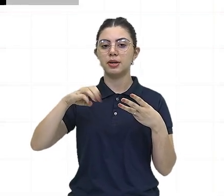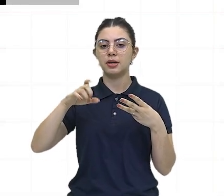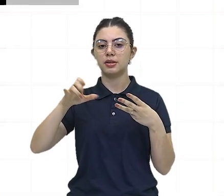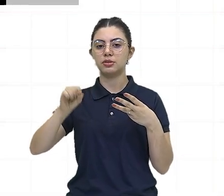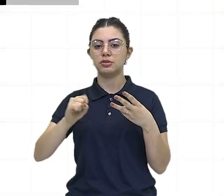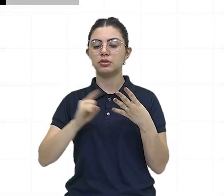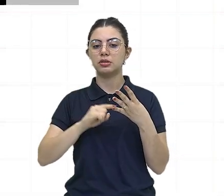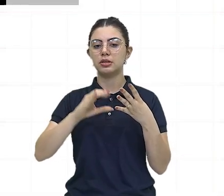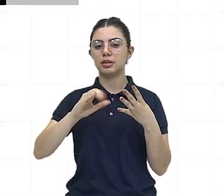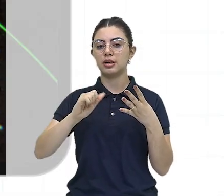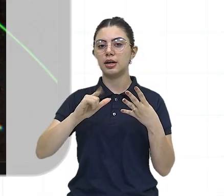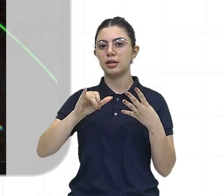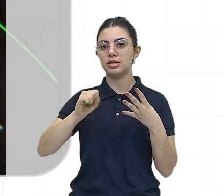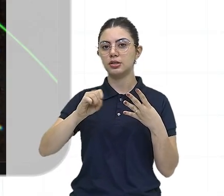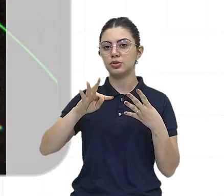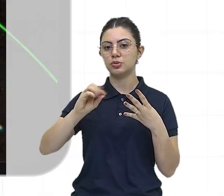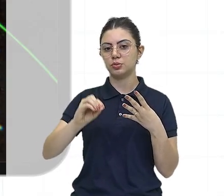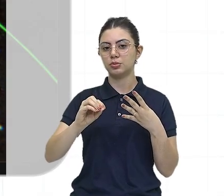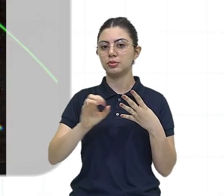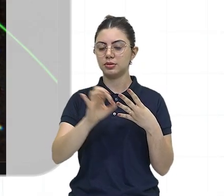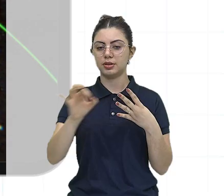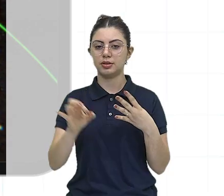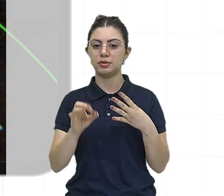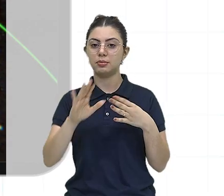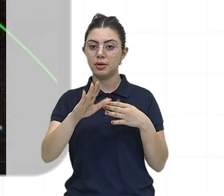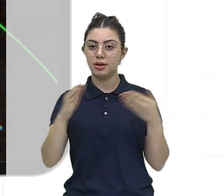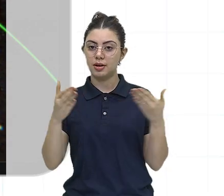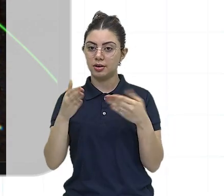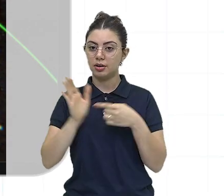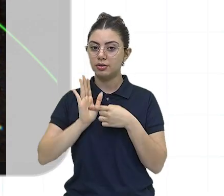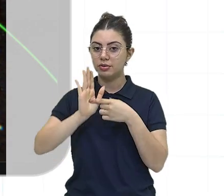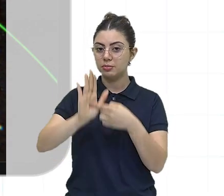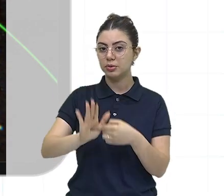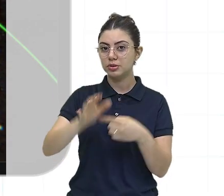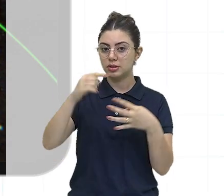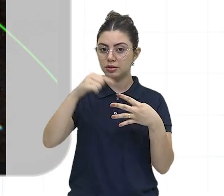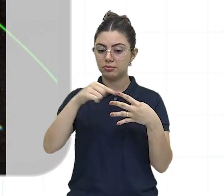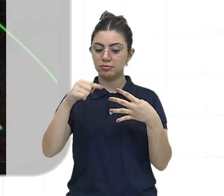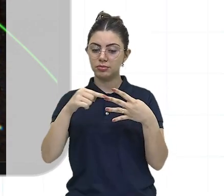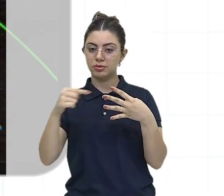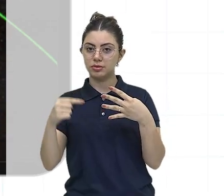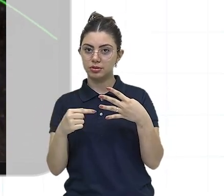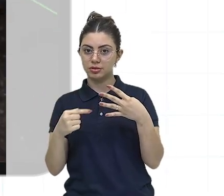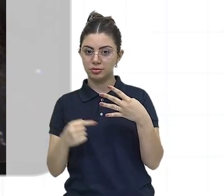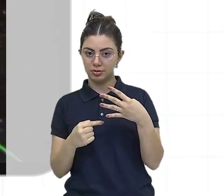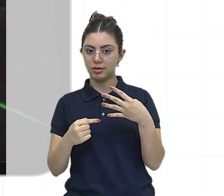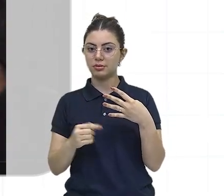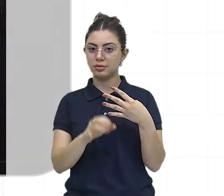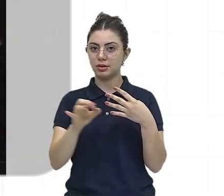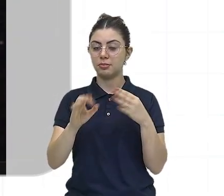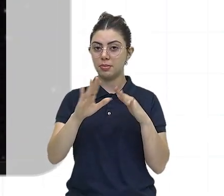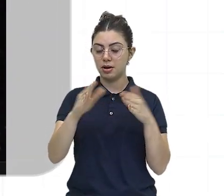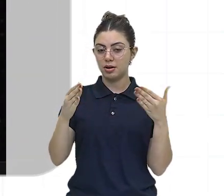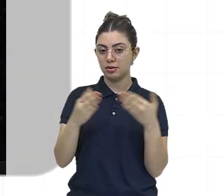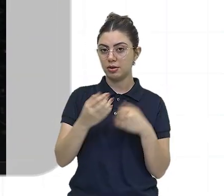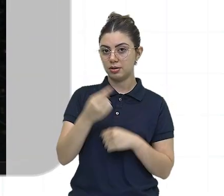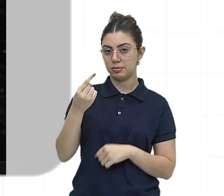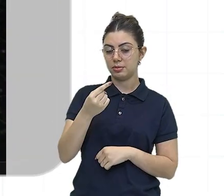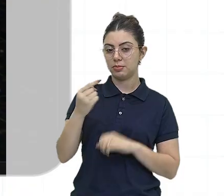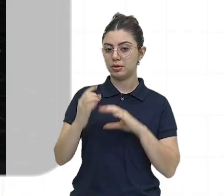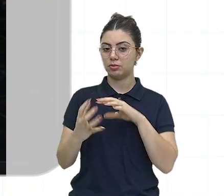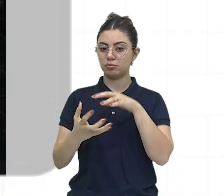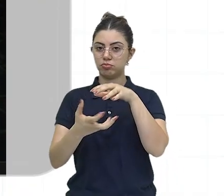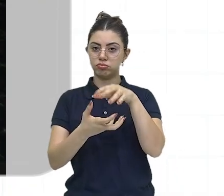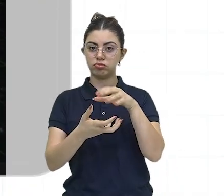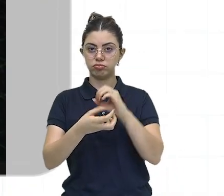então, a animação apresentando os planetas, aí Júpiter em destaque. Vamos analisar Júpiter mais de